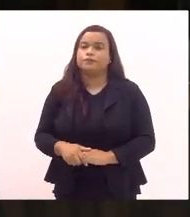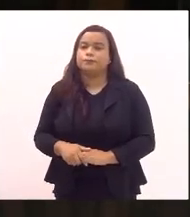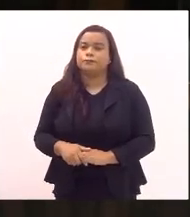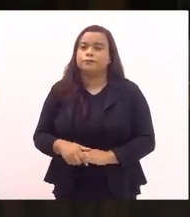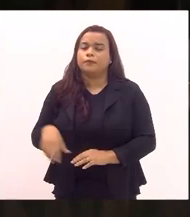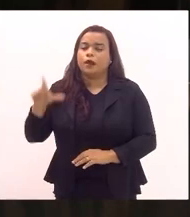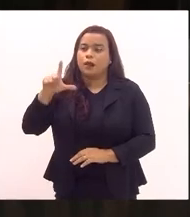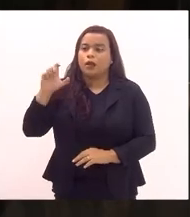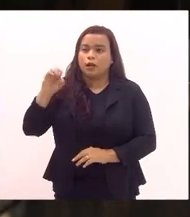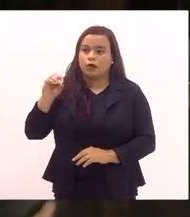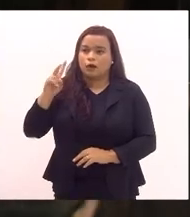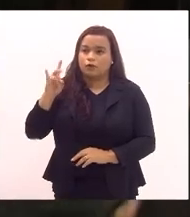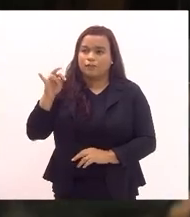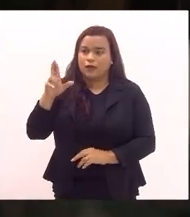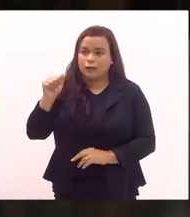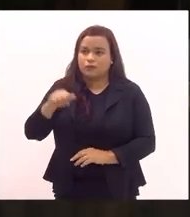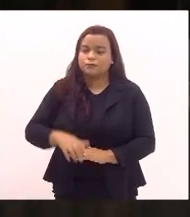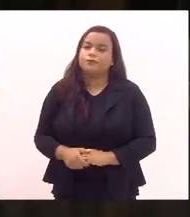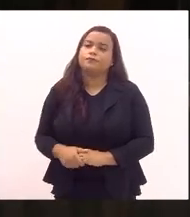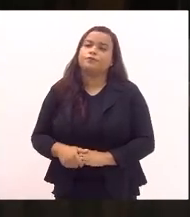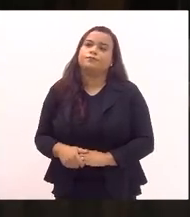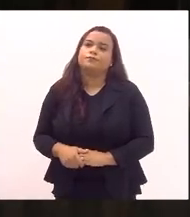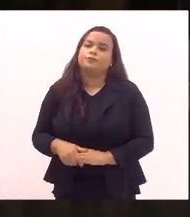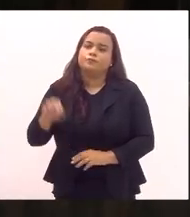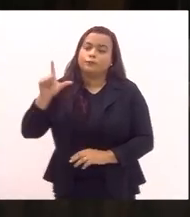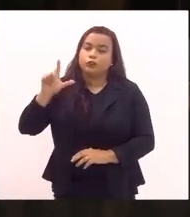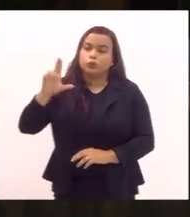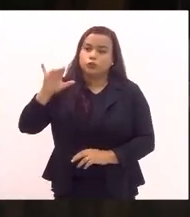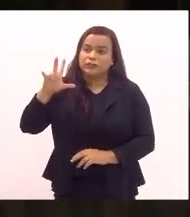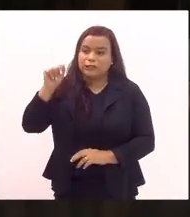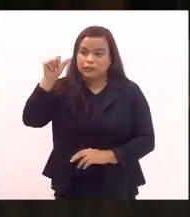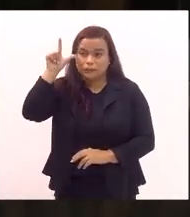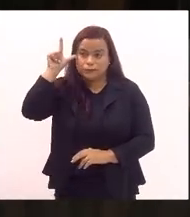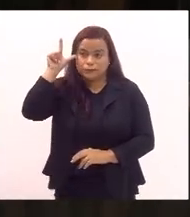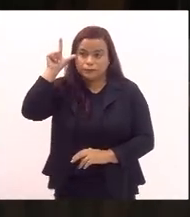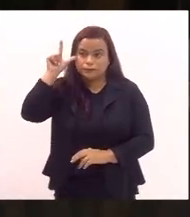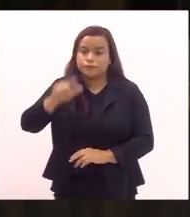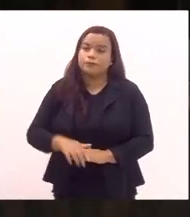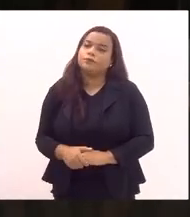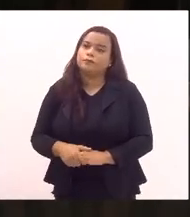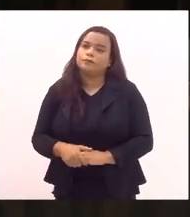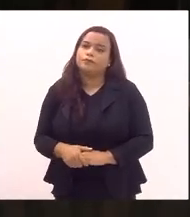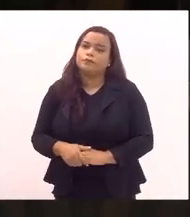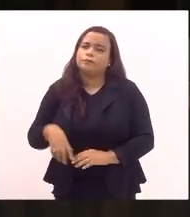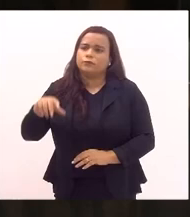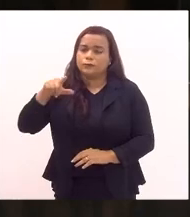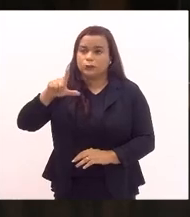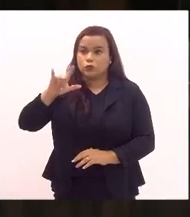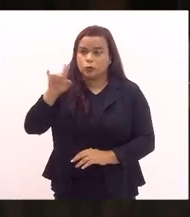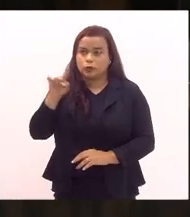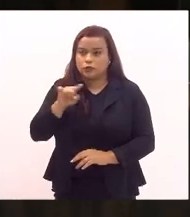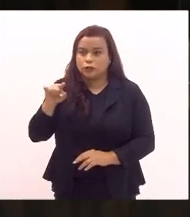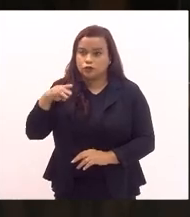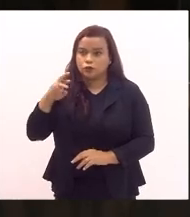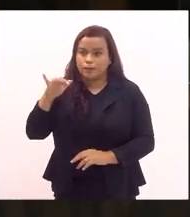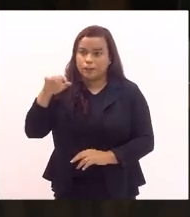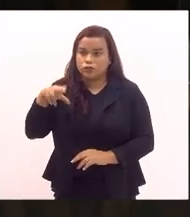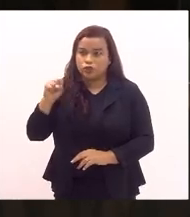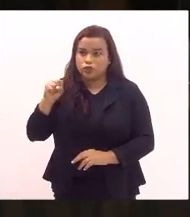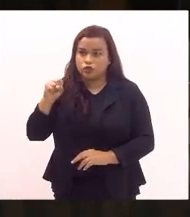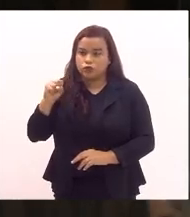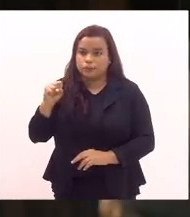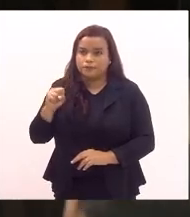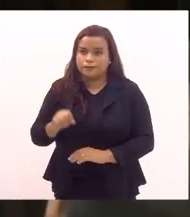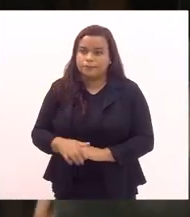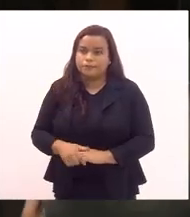Felipe Neto Léo Vieira Léo Vieira Lucinha Lucinha Luiz Martins Luiz